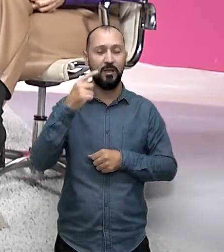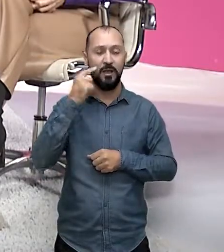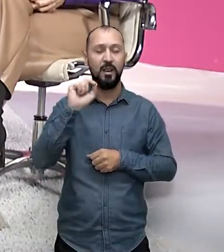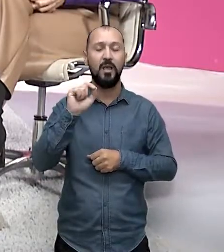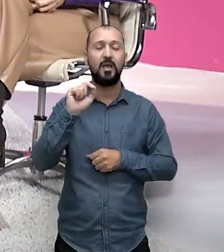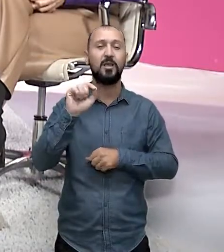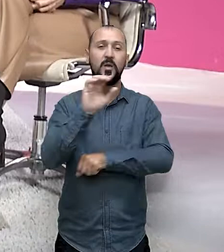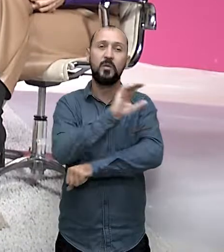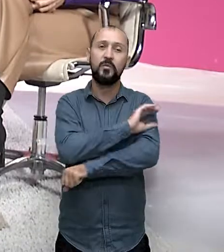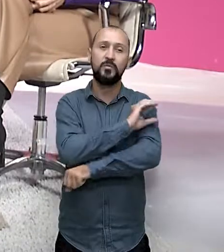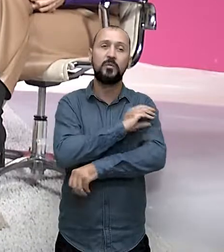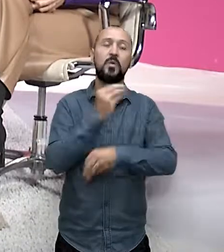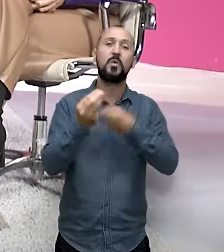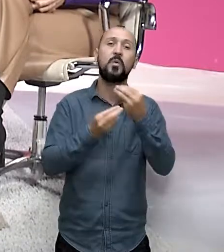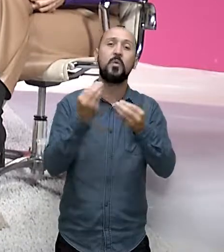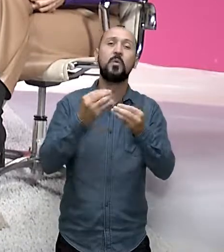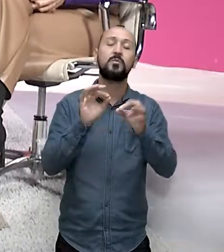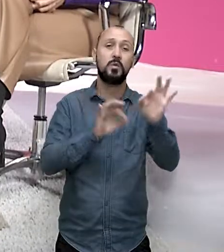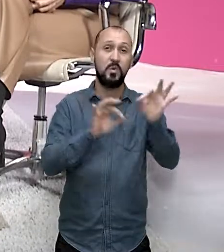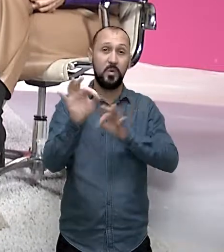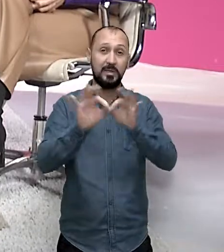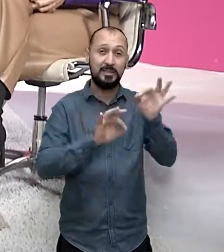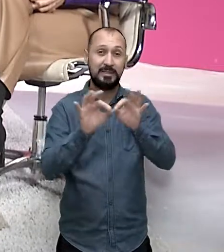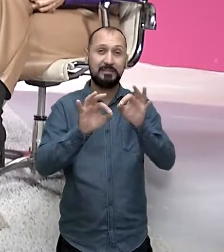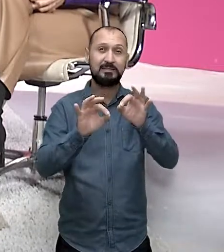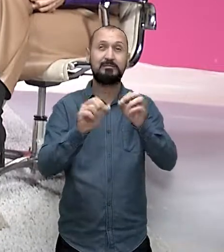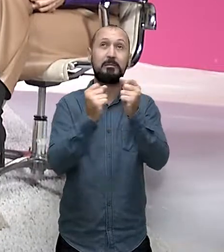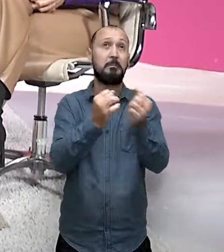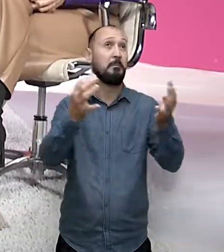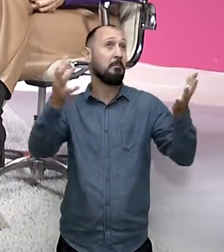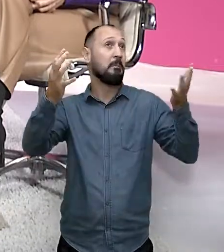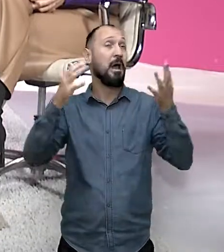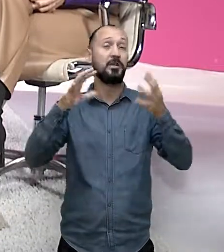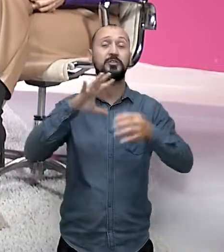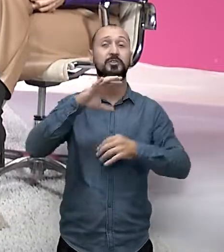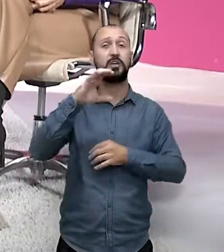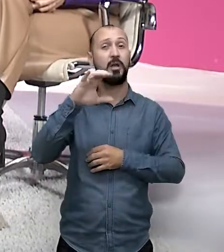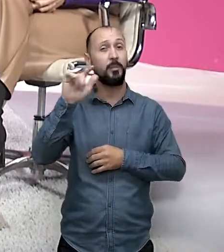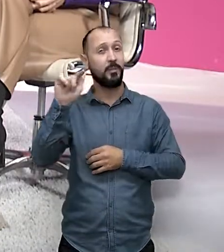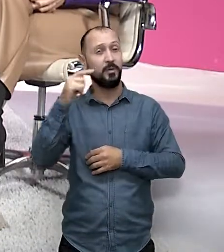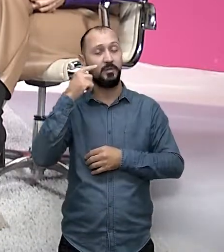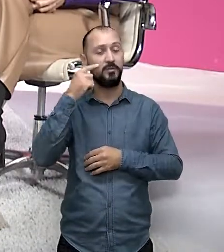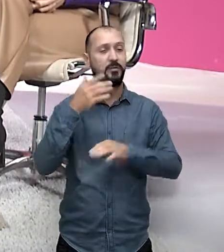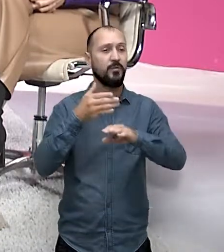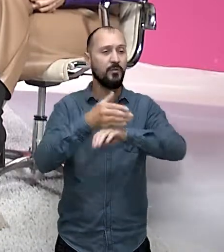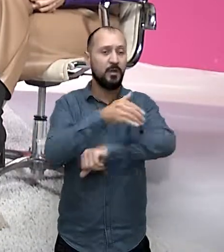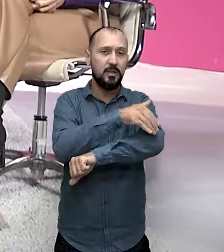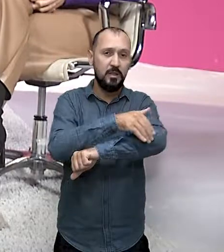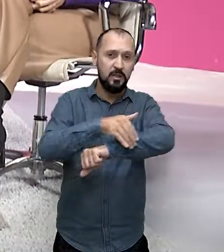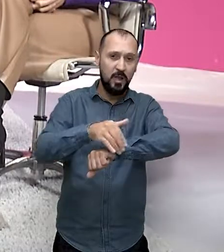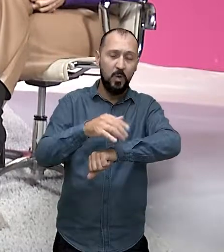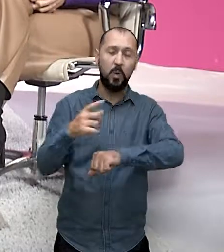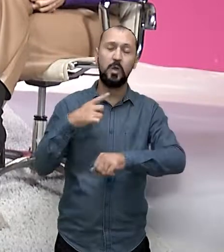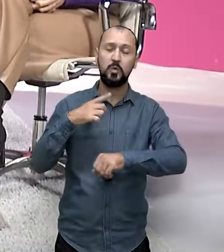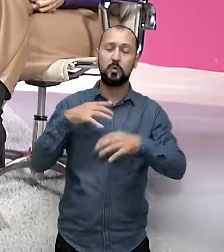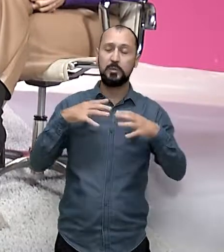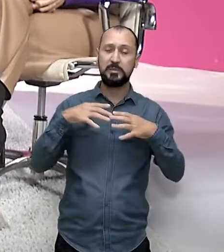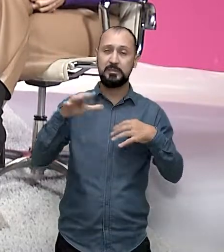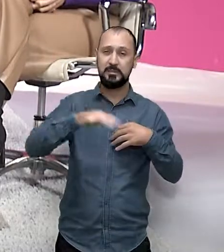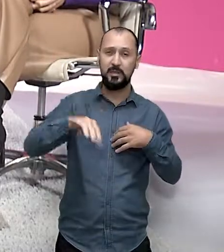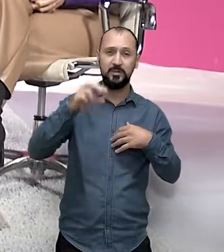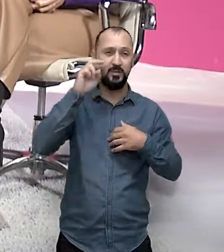que é coordenadora do Programa de Revitalização Urbana de Campo Grande. Você que dirige ou passa pelas ruas do centro da